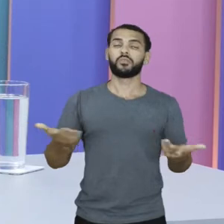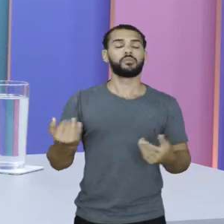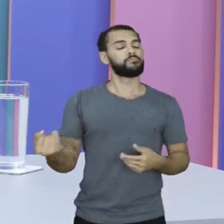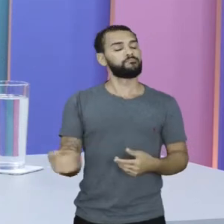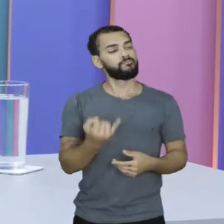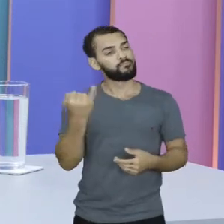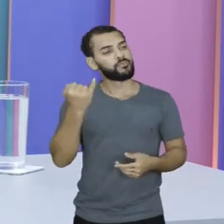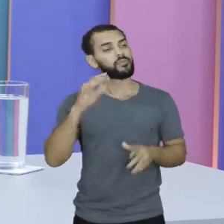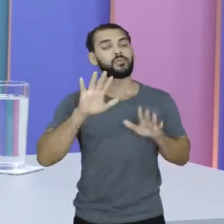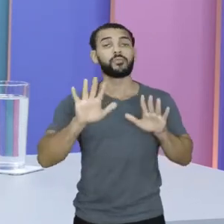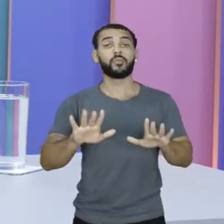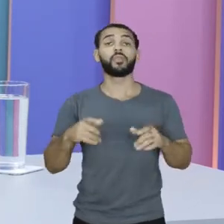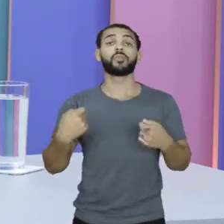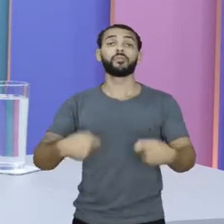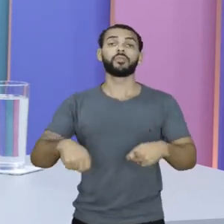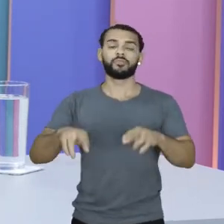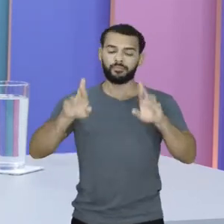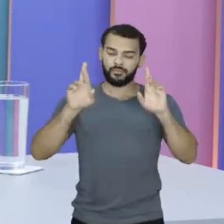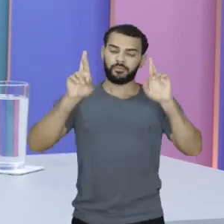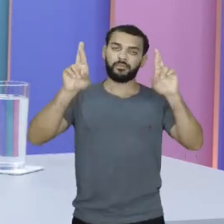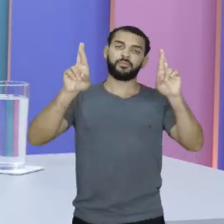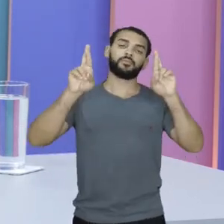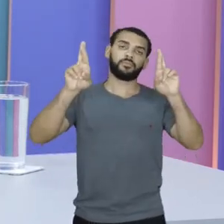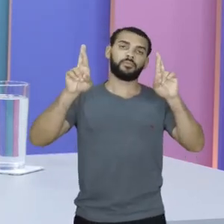também é um momento de muita esperança,